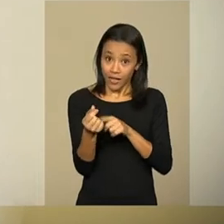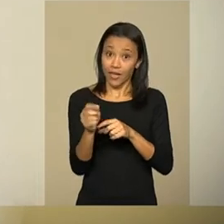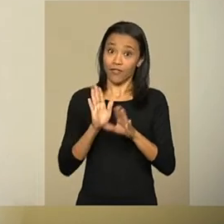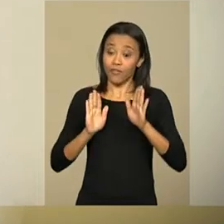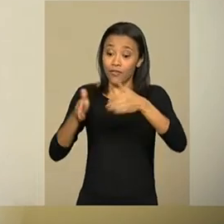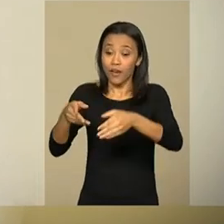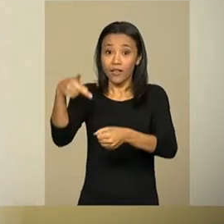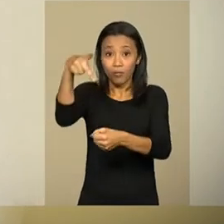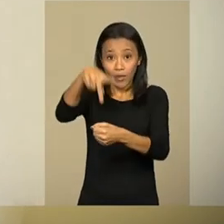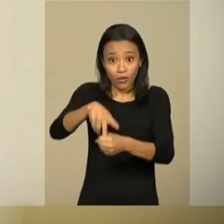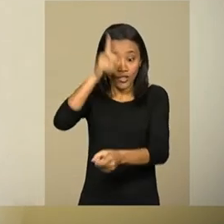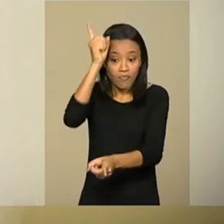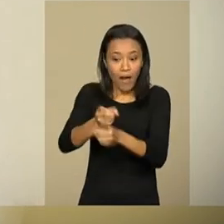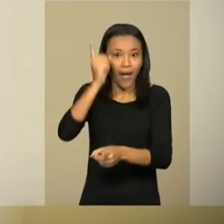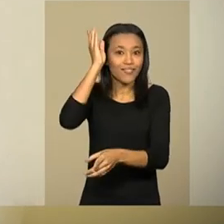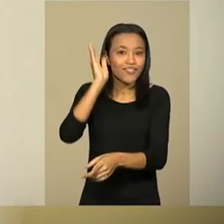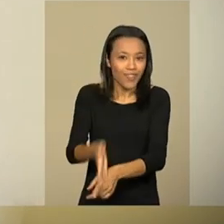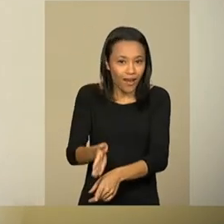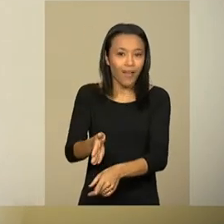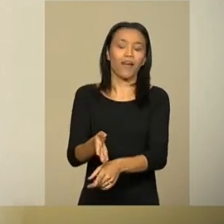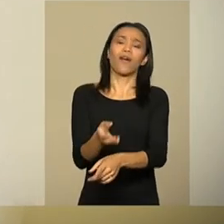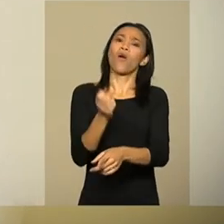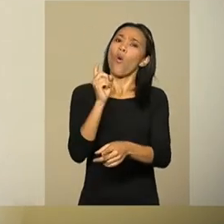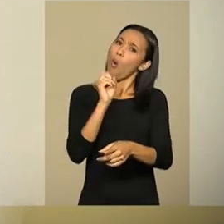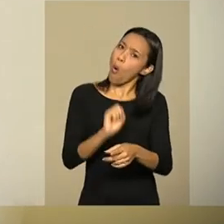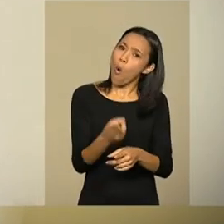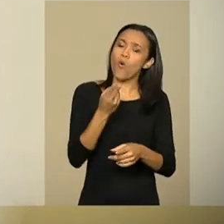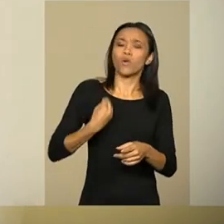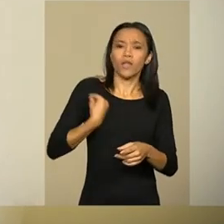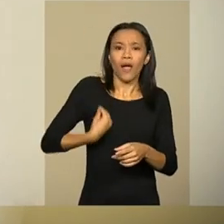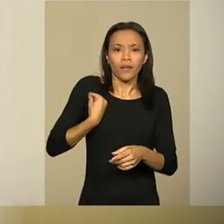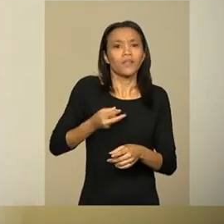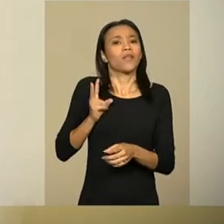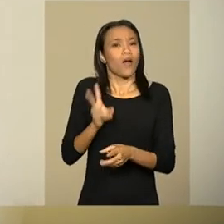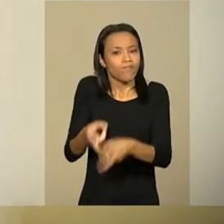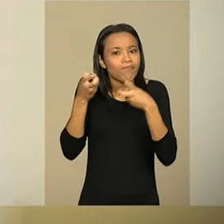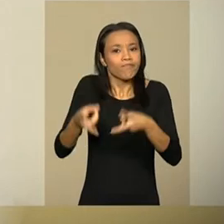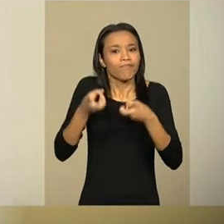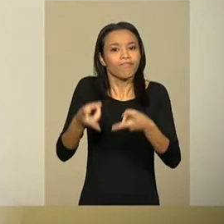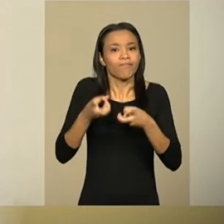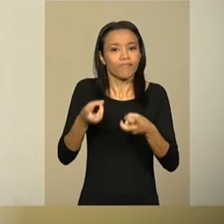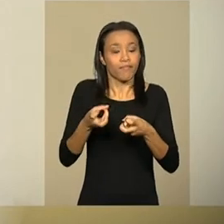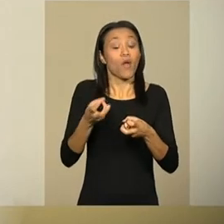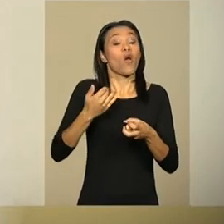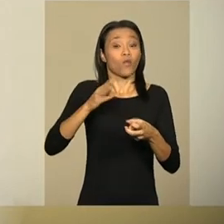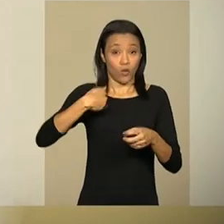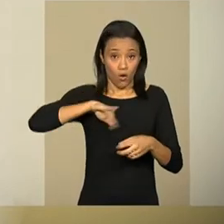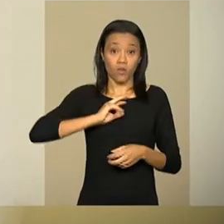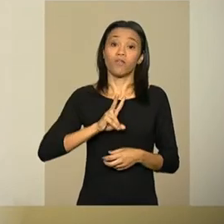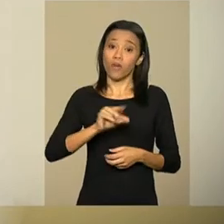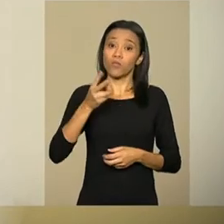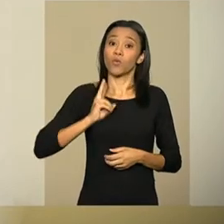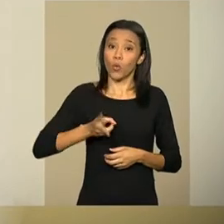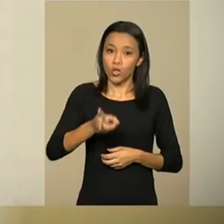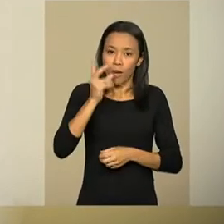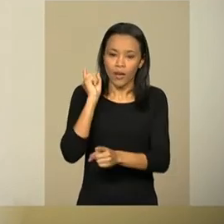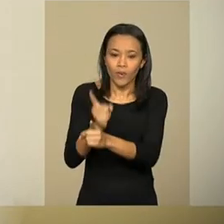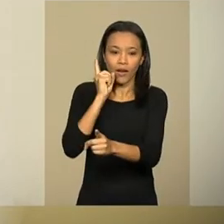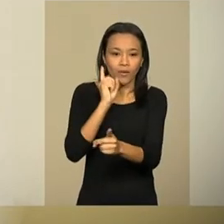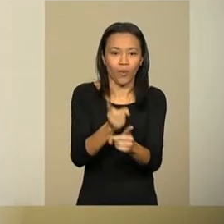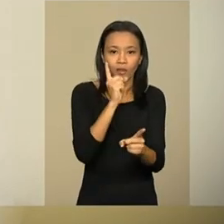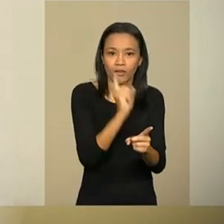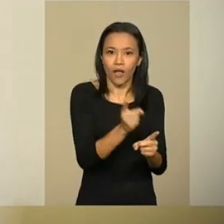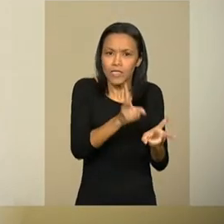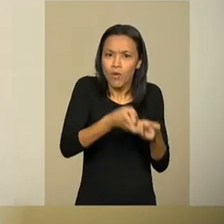petróleo que já foi descoberto ou que já está sendo extraído como nós vamos continuar a descobrir e a